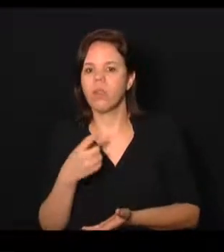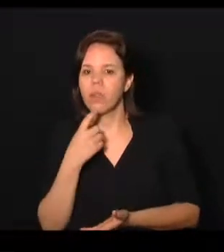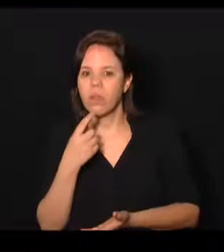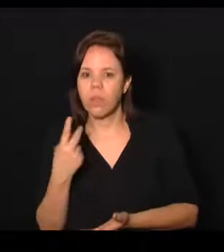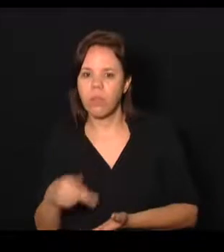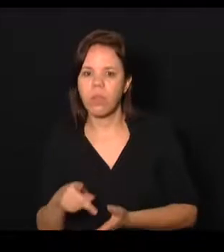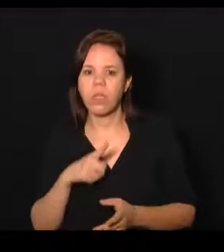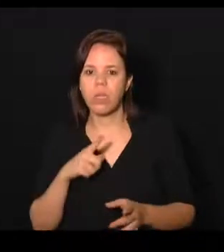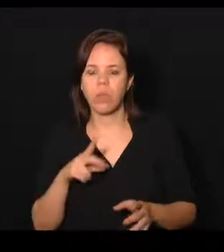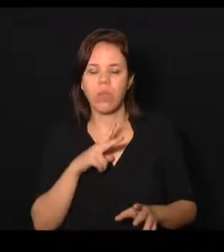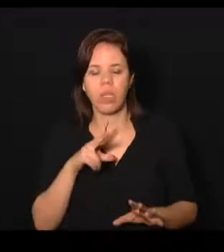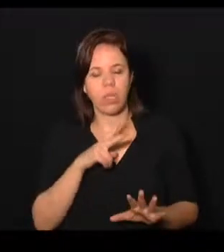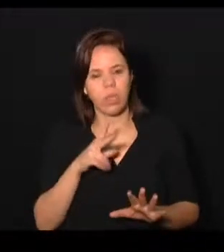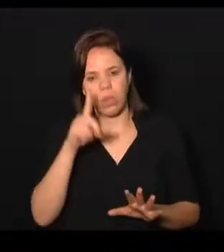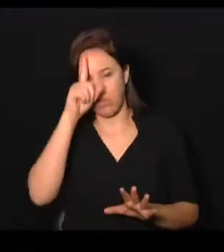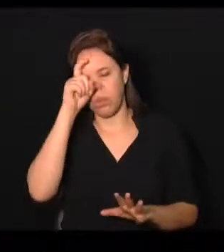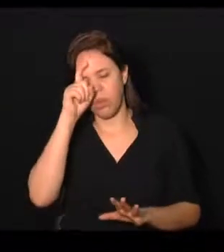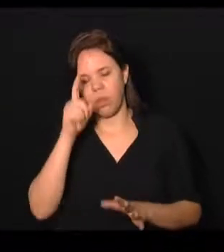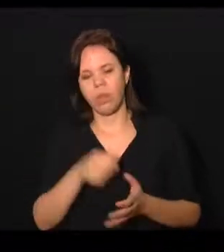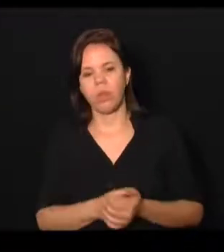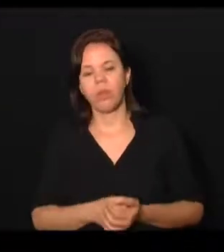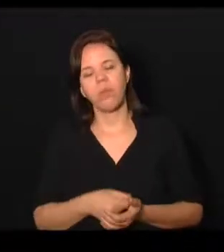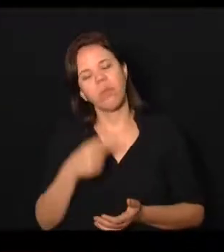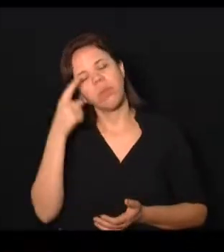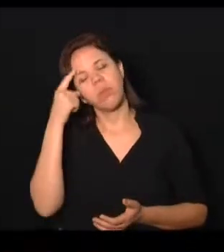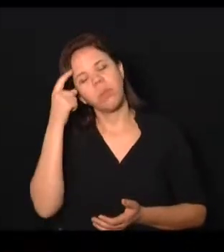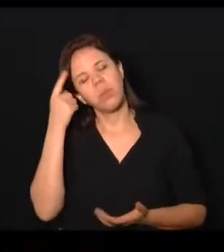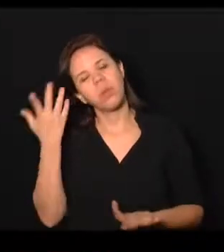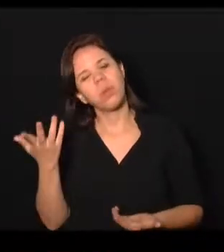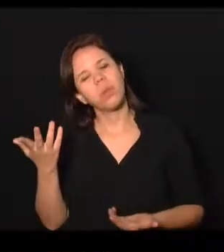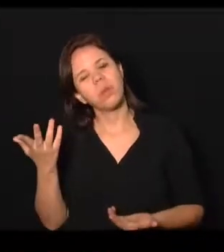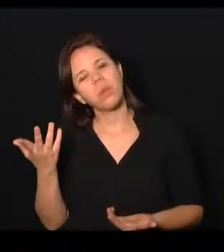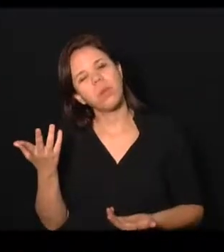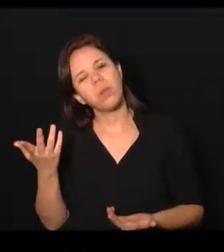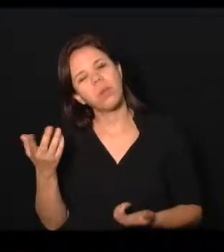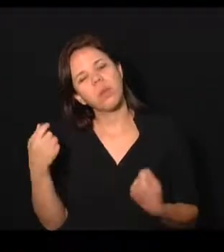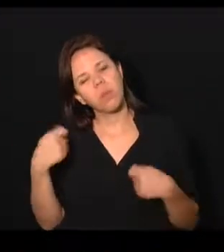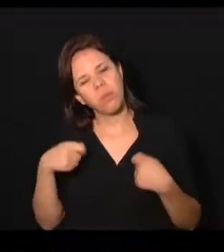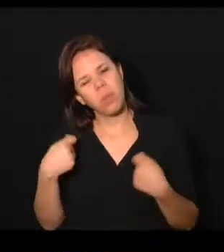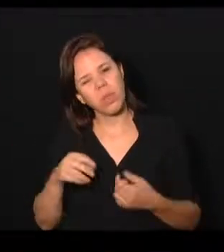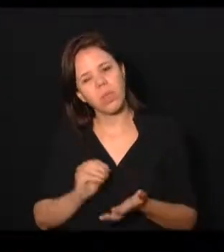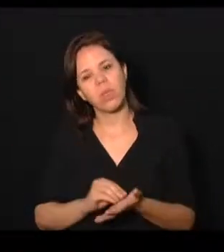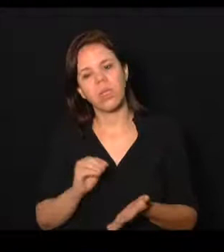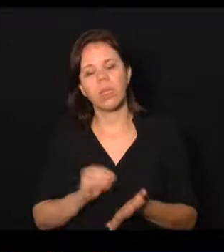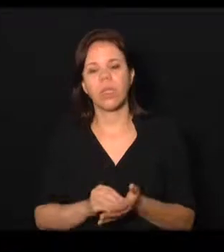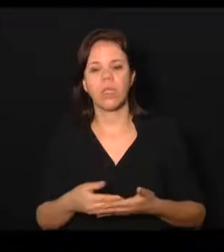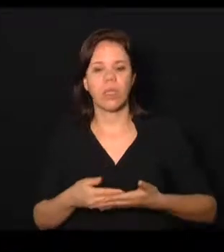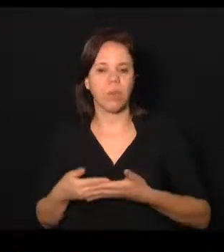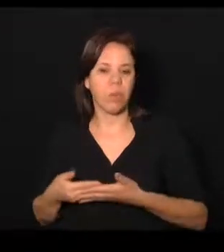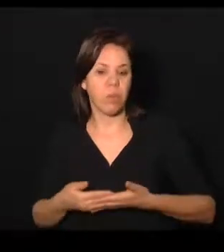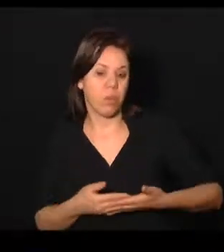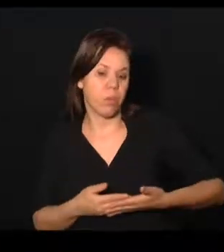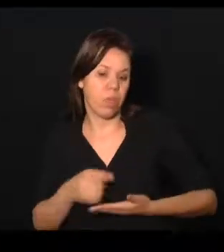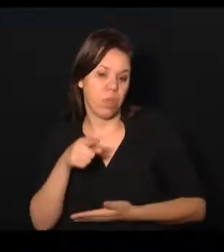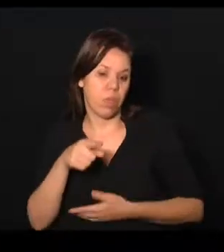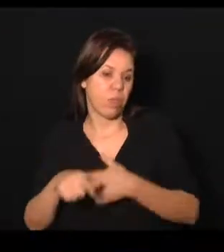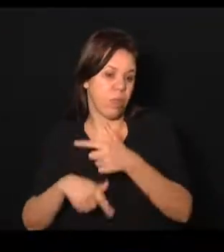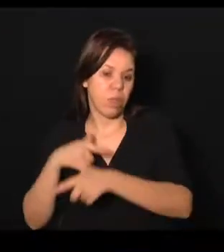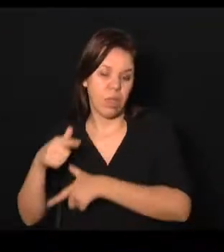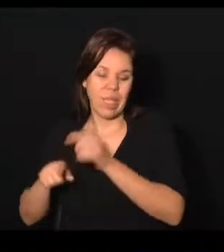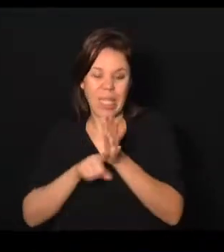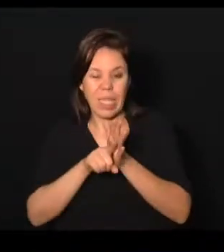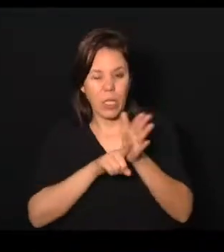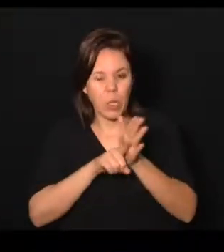privada. Só para o senhor ter uma ideia, vereador, como é alta necessidade para essas crianças, os trabalhos